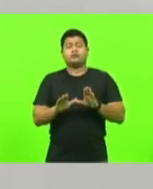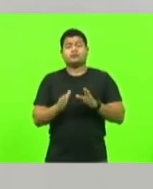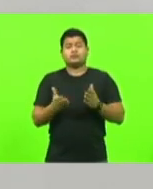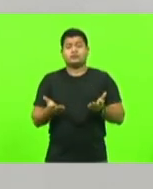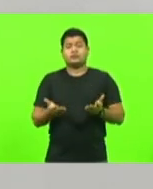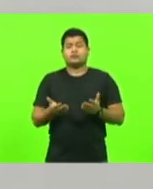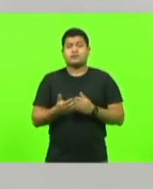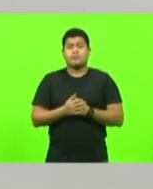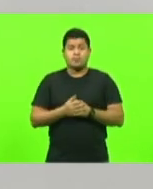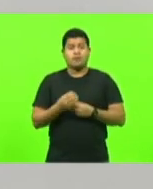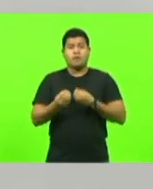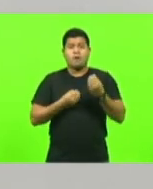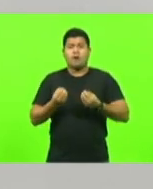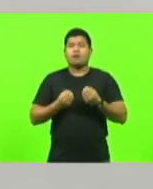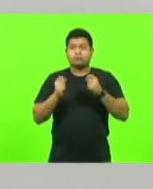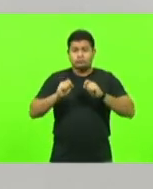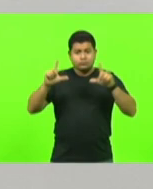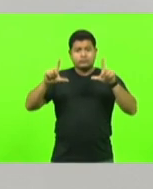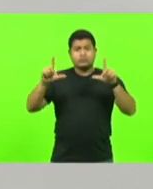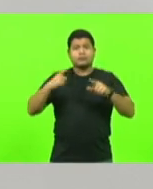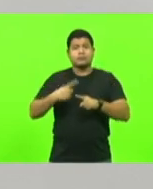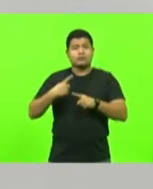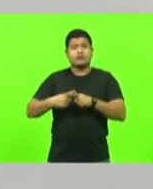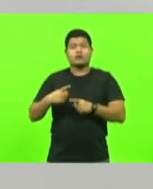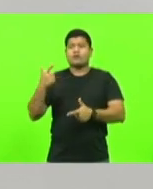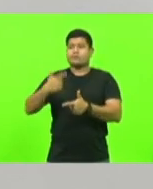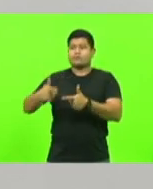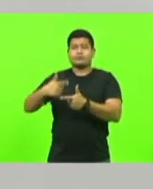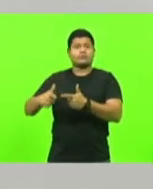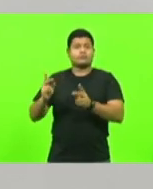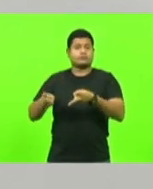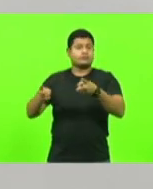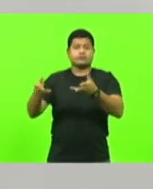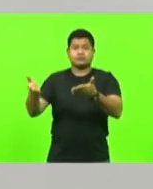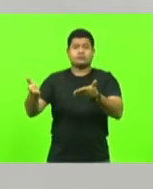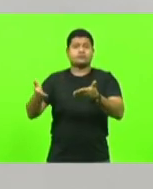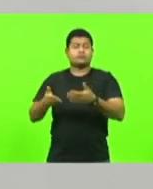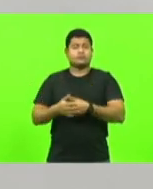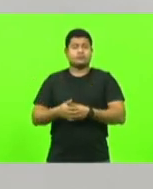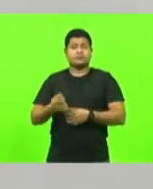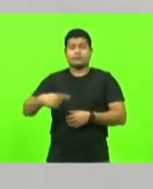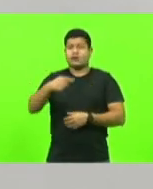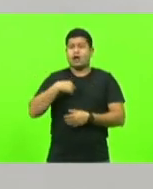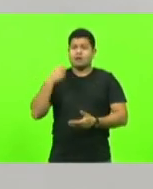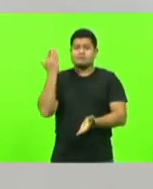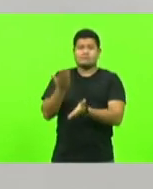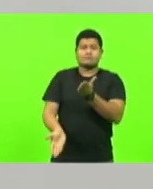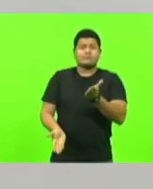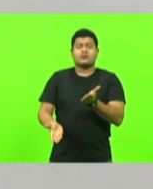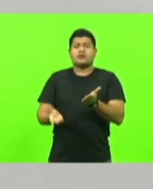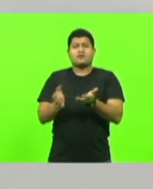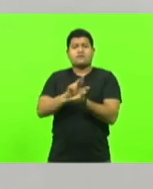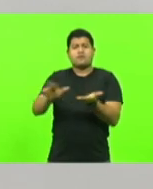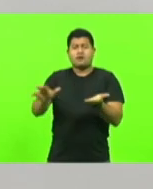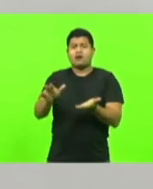intensa porque o pro Ah tá por aí de novo gente nós não podemos perder de novo para esse vírus